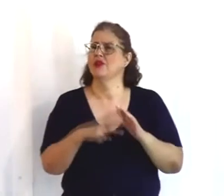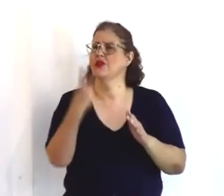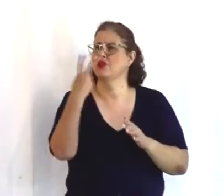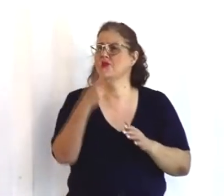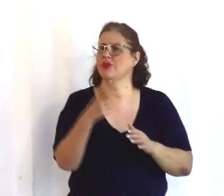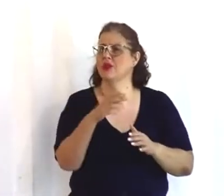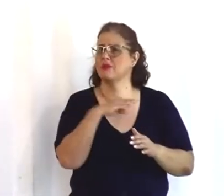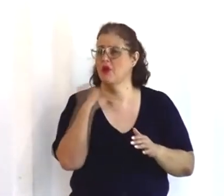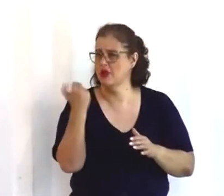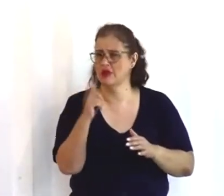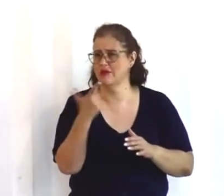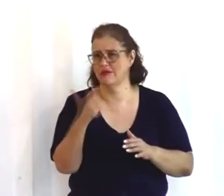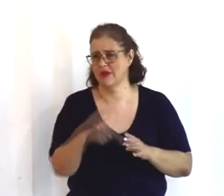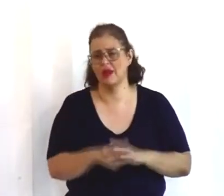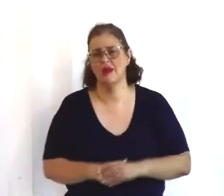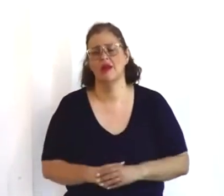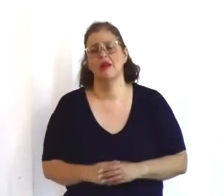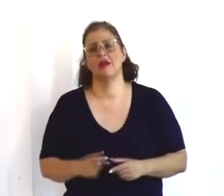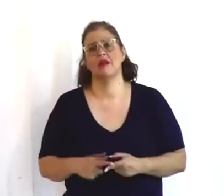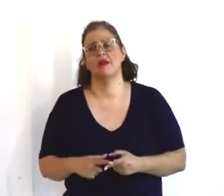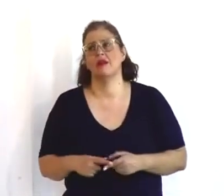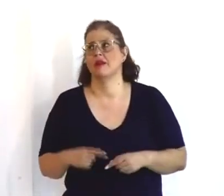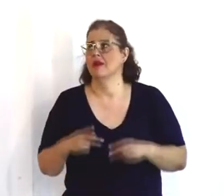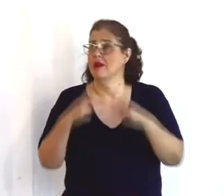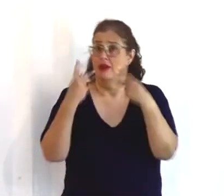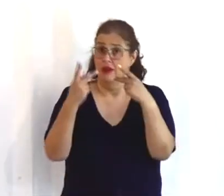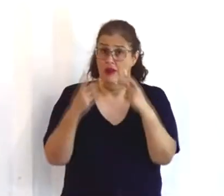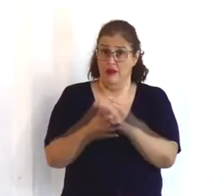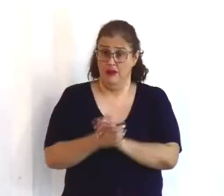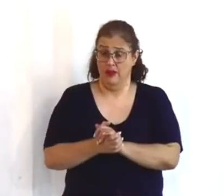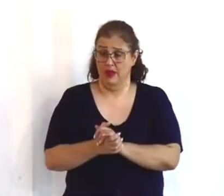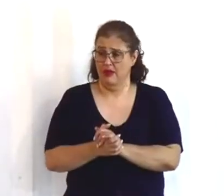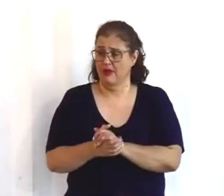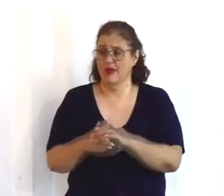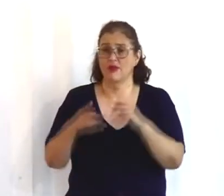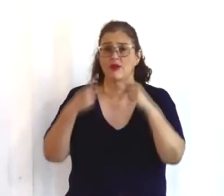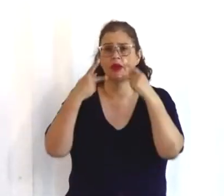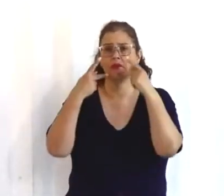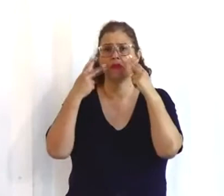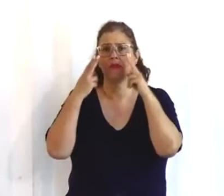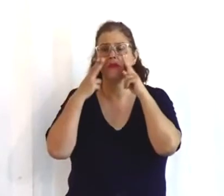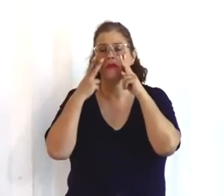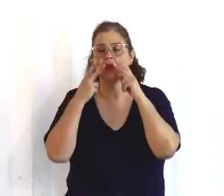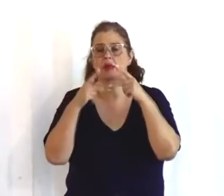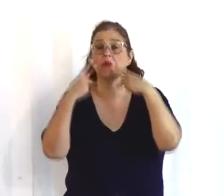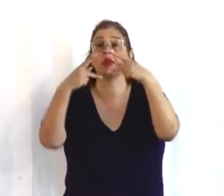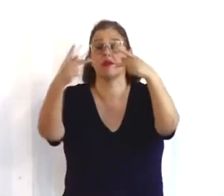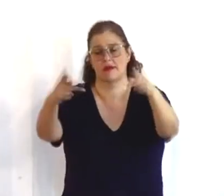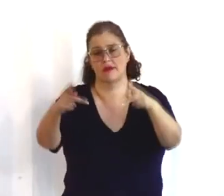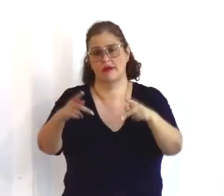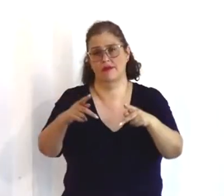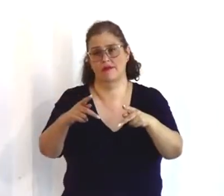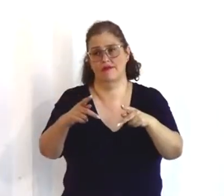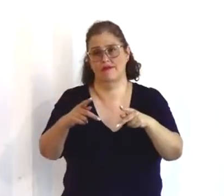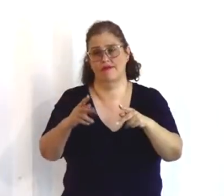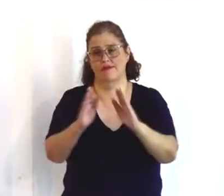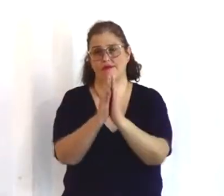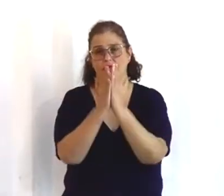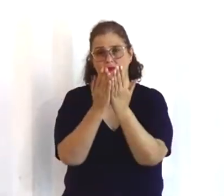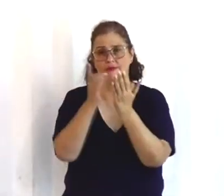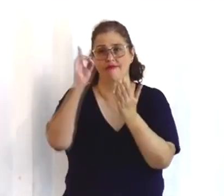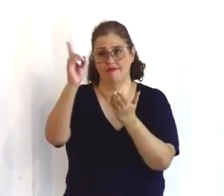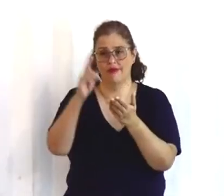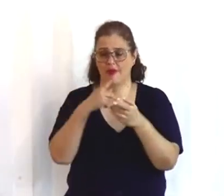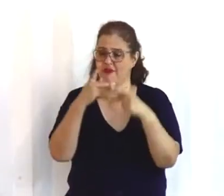podemos, e aqui o contexto é o testemunho do Evangelho, é por causa da pregação da palavra, por isso que João está preso, nós podemos perder a